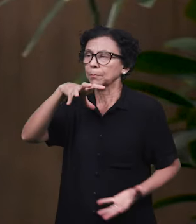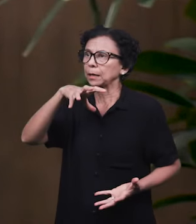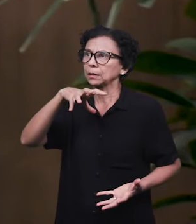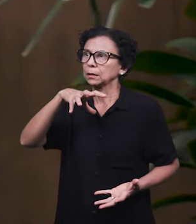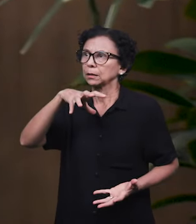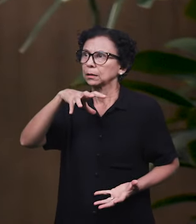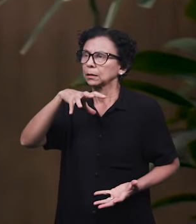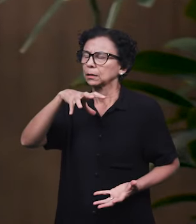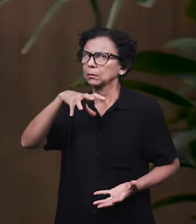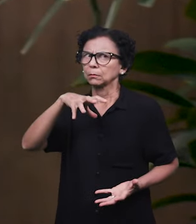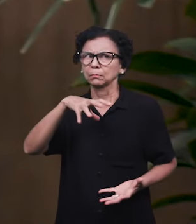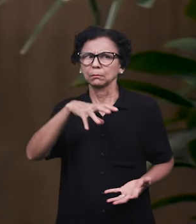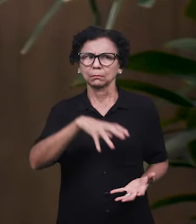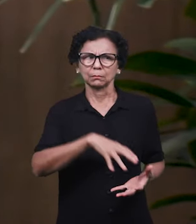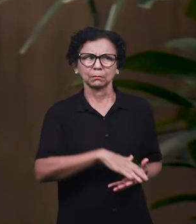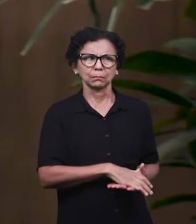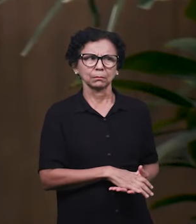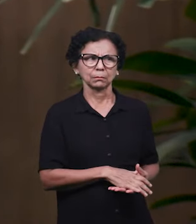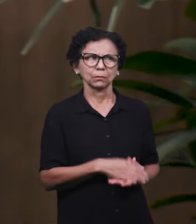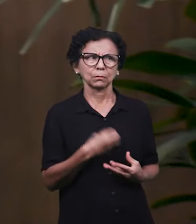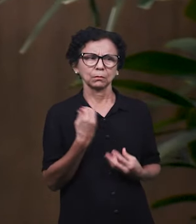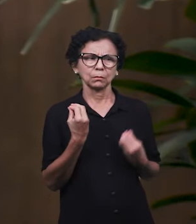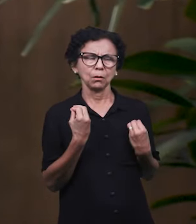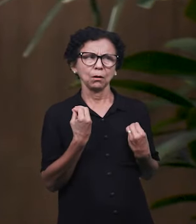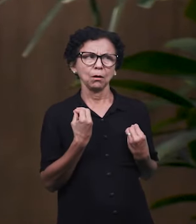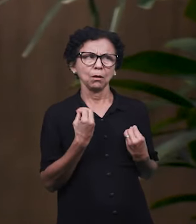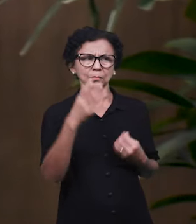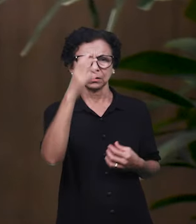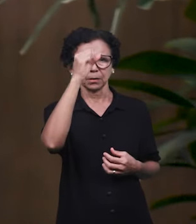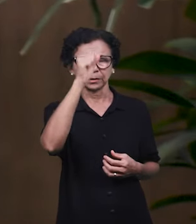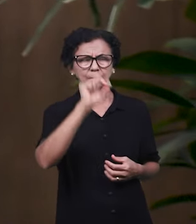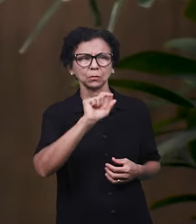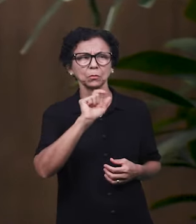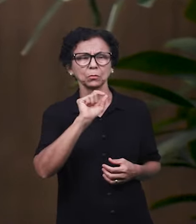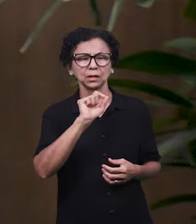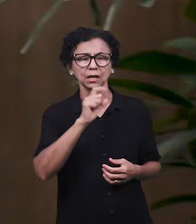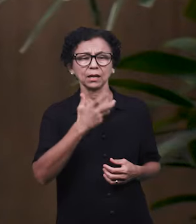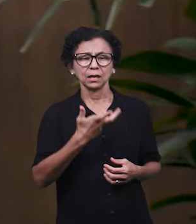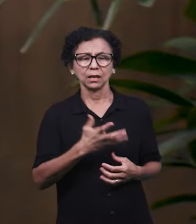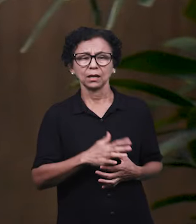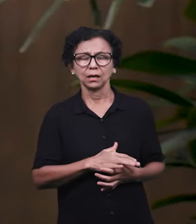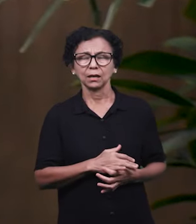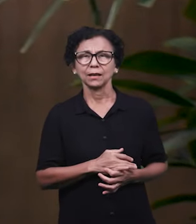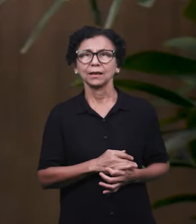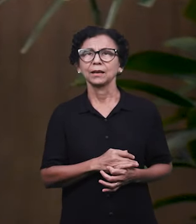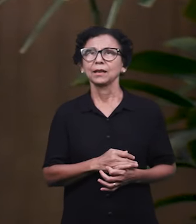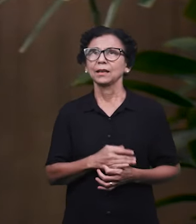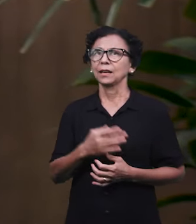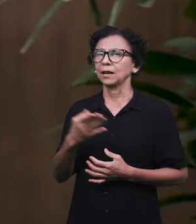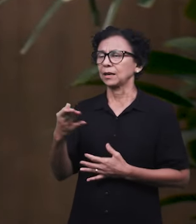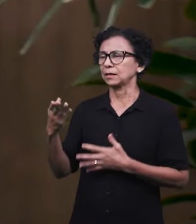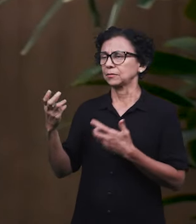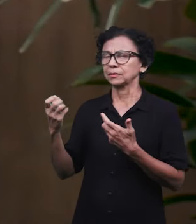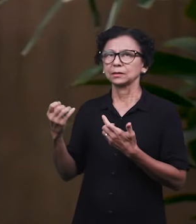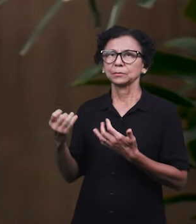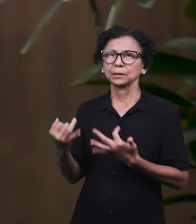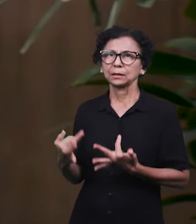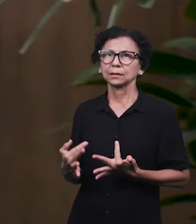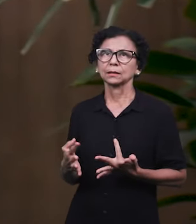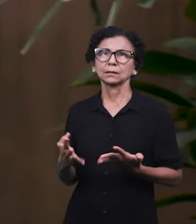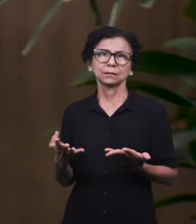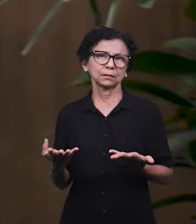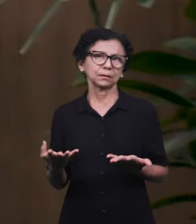você aprendeu lá? E aí ele vai trazer a versão da forma como ele ocorreu ali, é isso que o pastor Tiago trouxe.